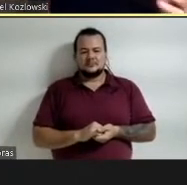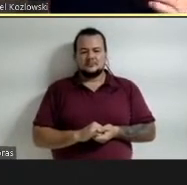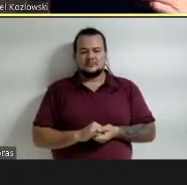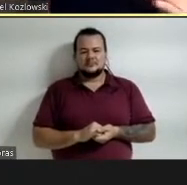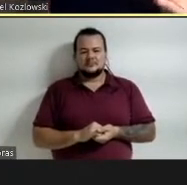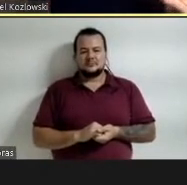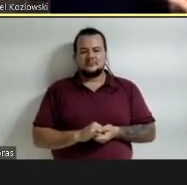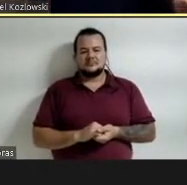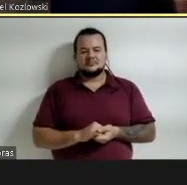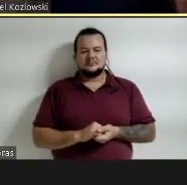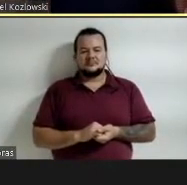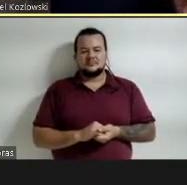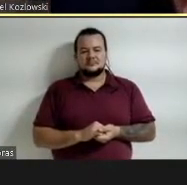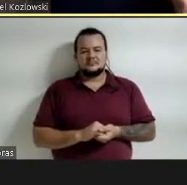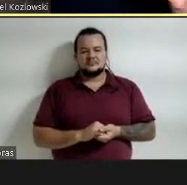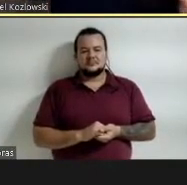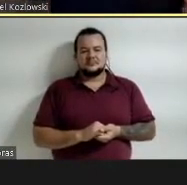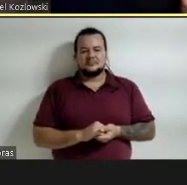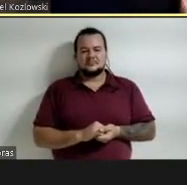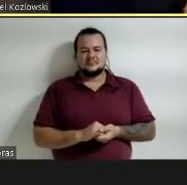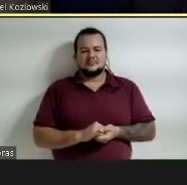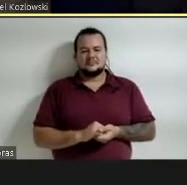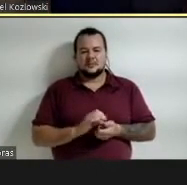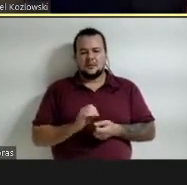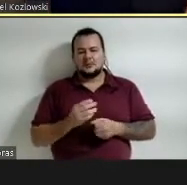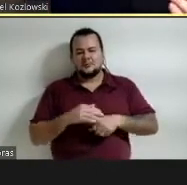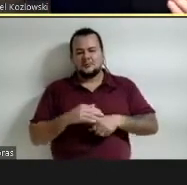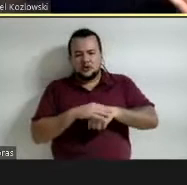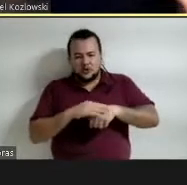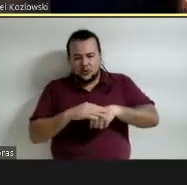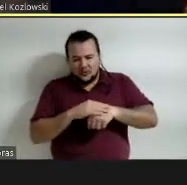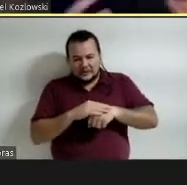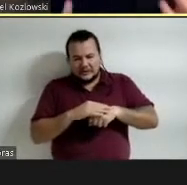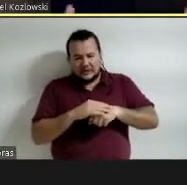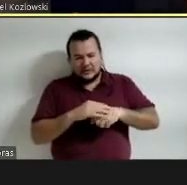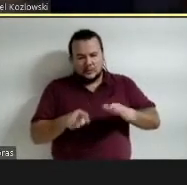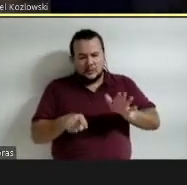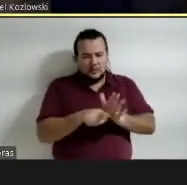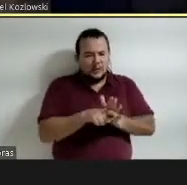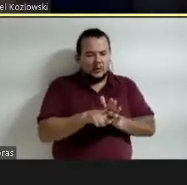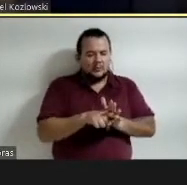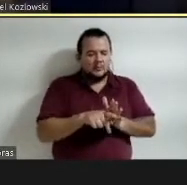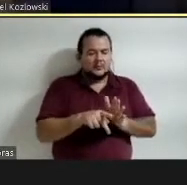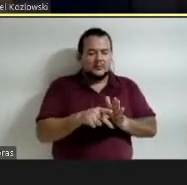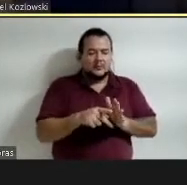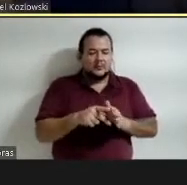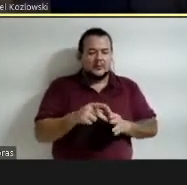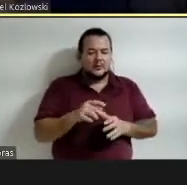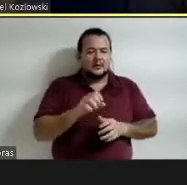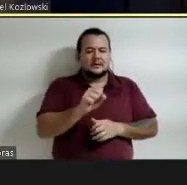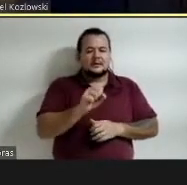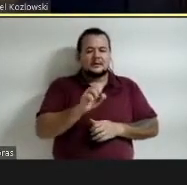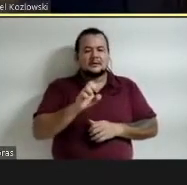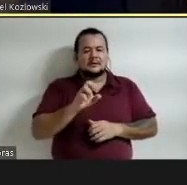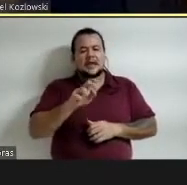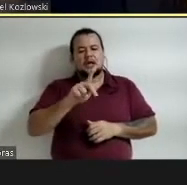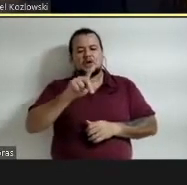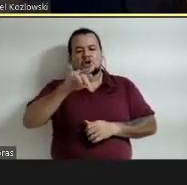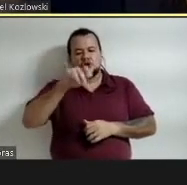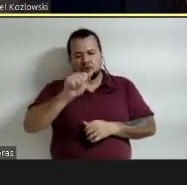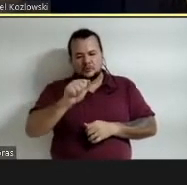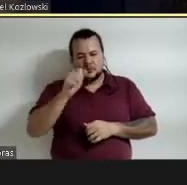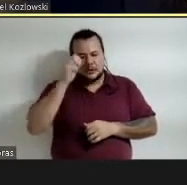Em conversa com ele, o nosso querido Sérgio Bernardi, que imaginou o mundo na era da cibernética.